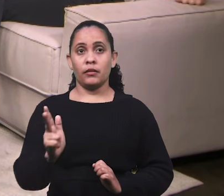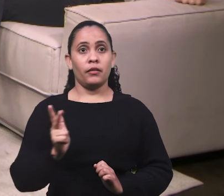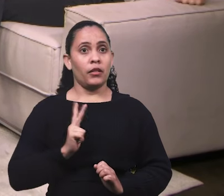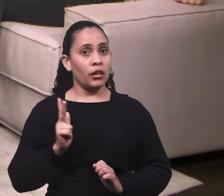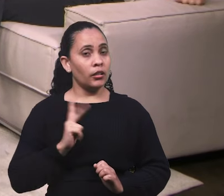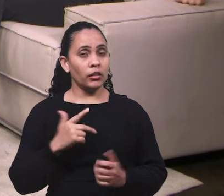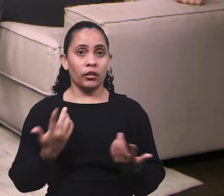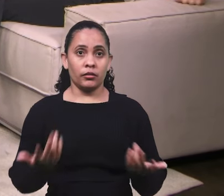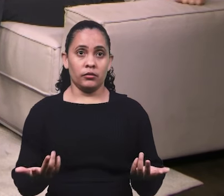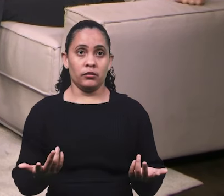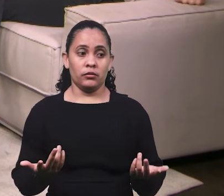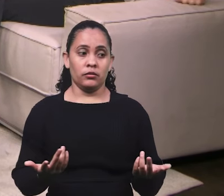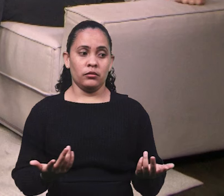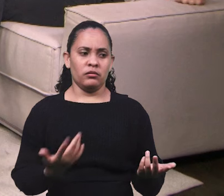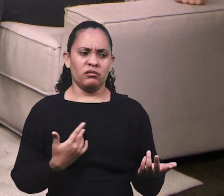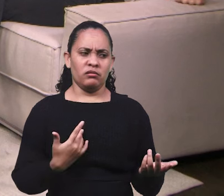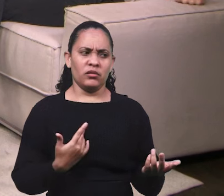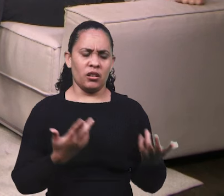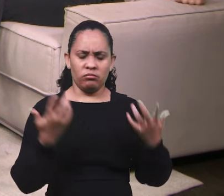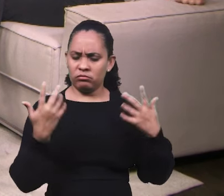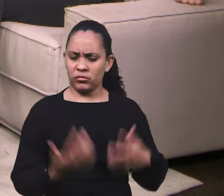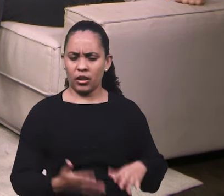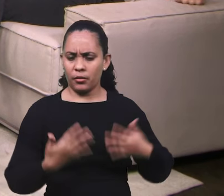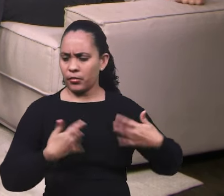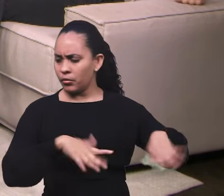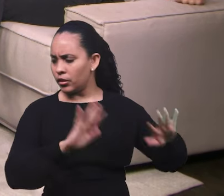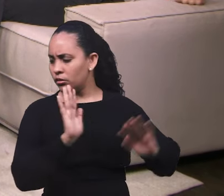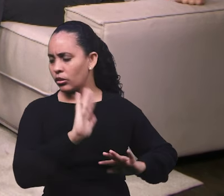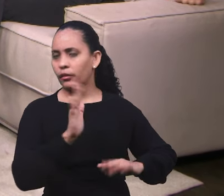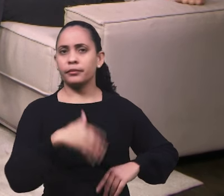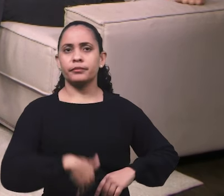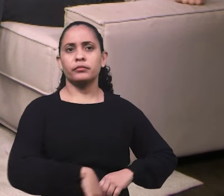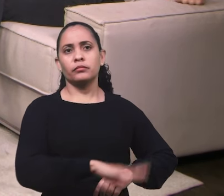participar de um negócio desse ou não? Não, bicho, isso não é para mim. Tchau.